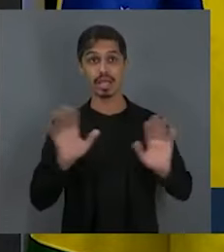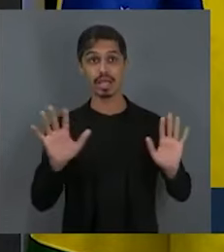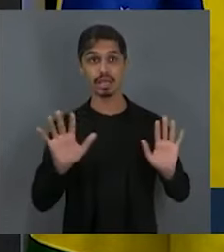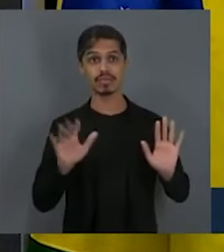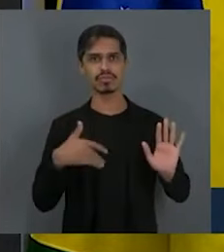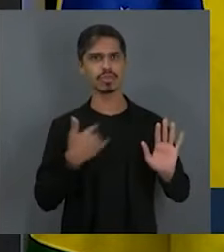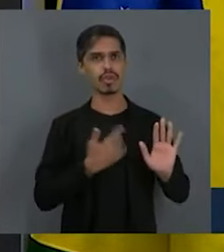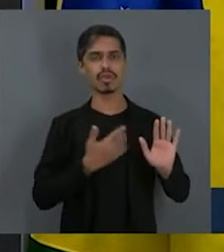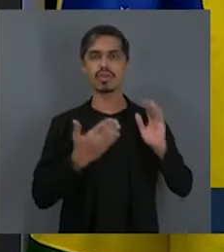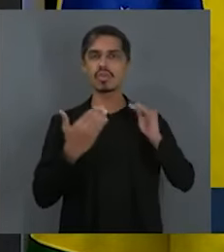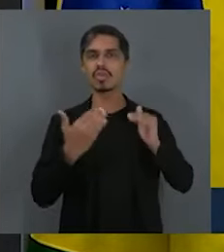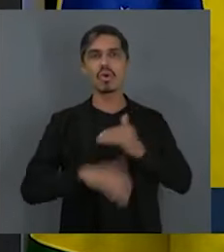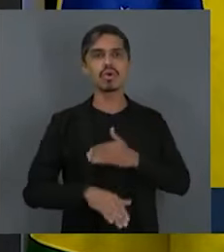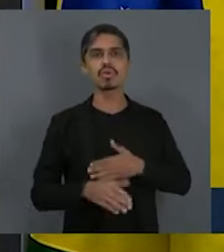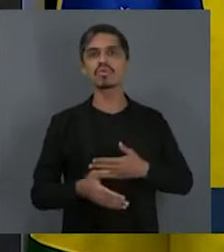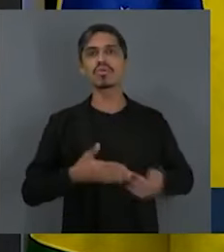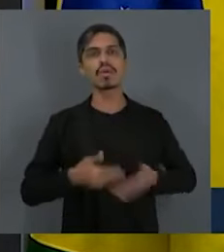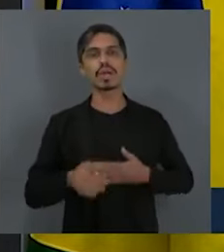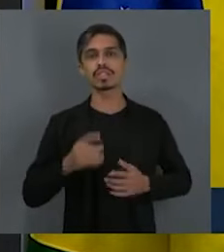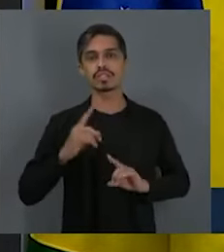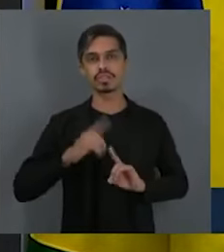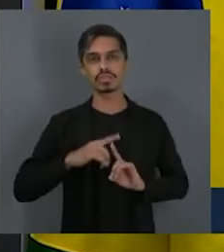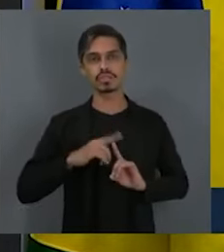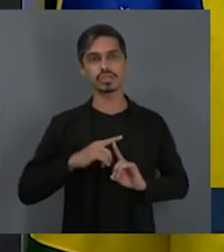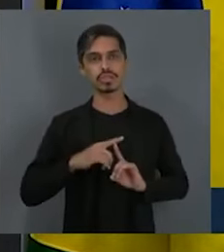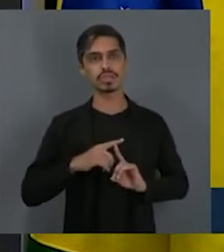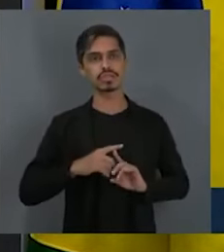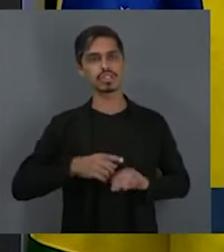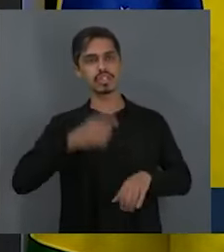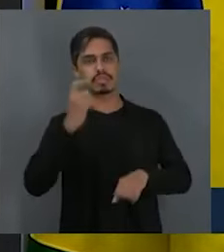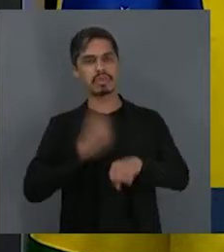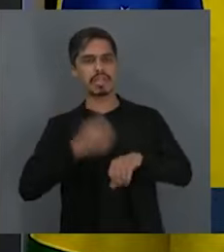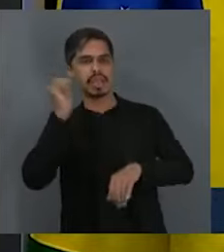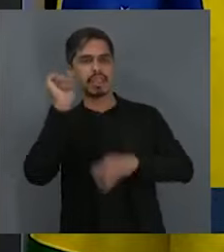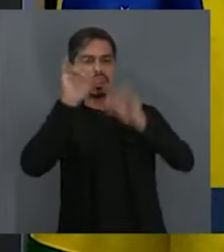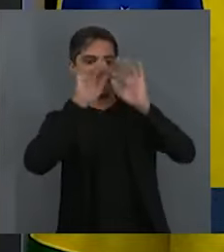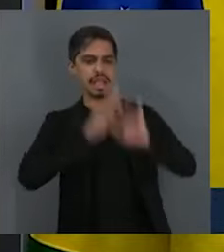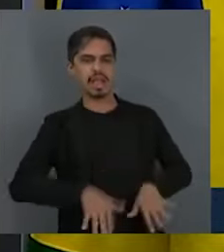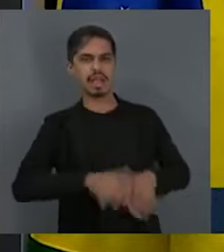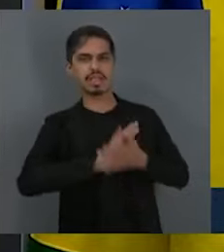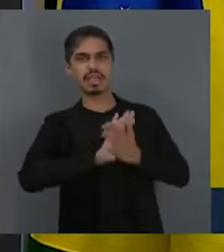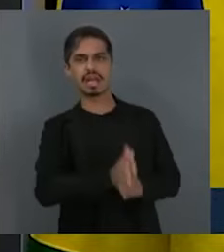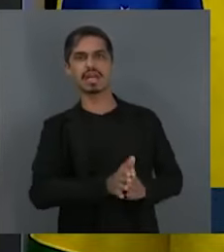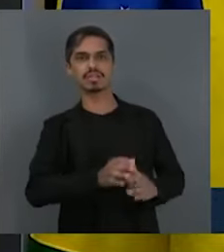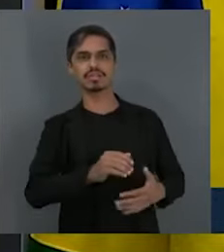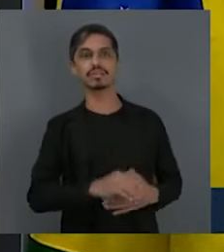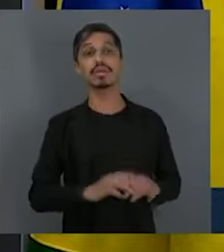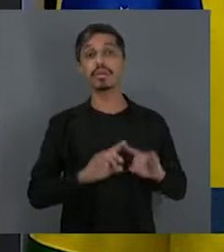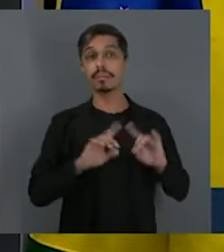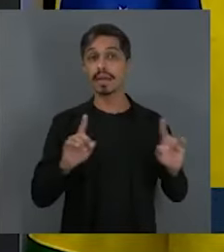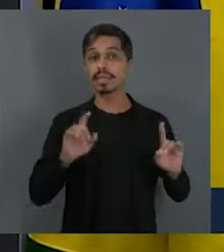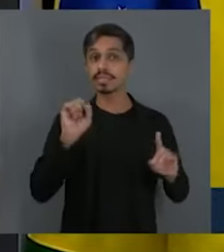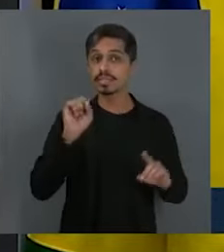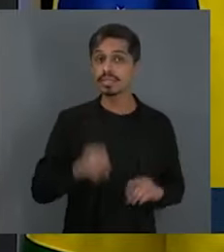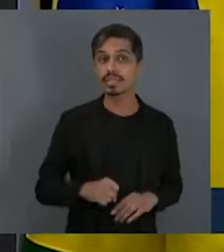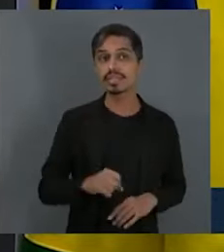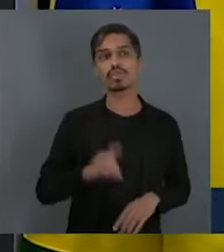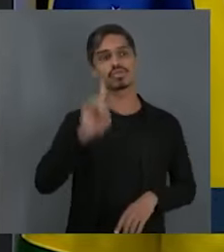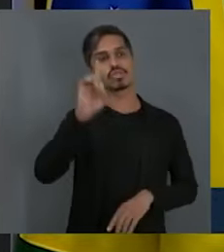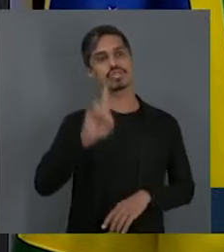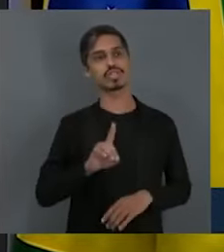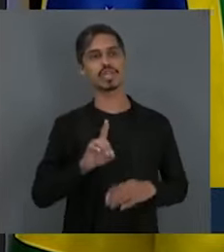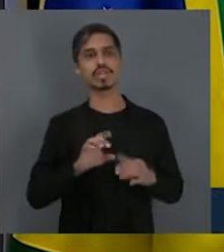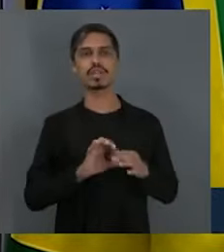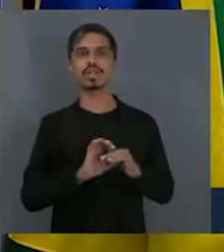não concordamos com qualquer tipo de depredação mas sim o direito à